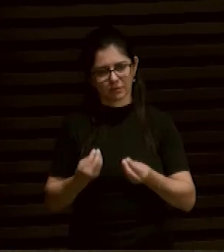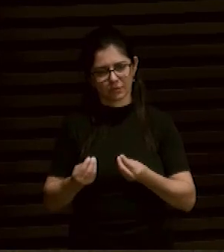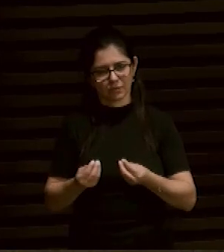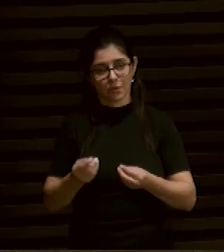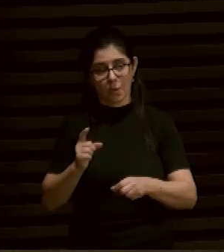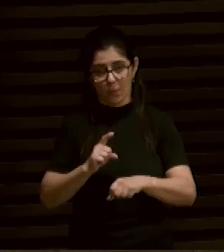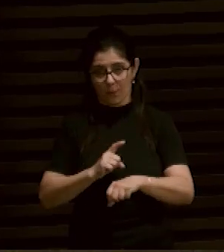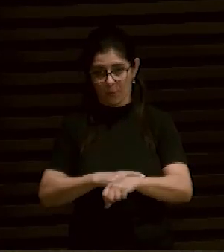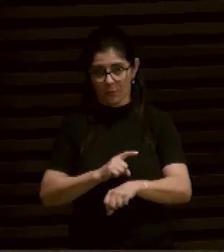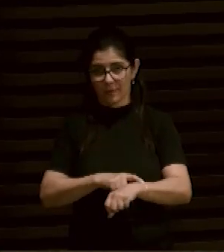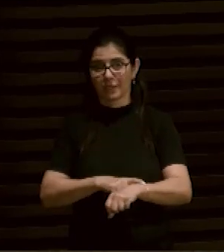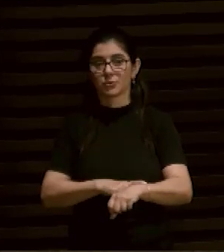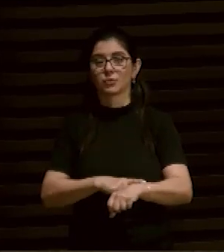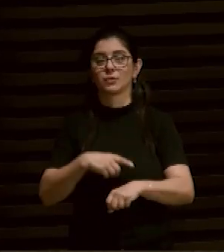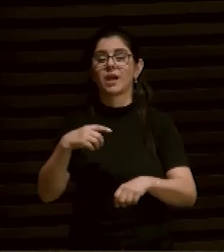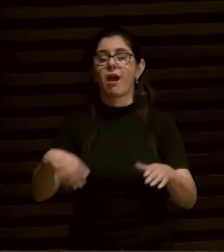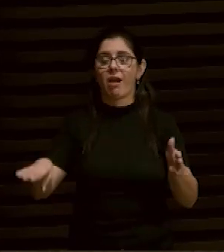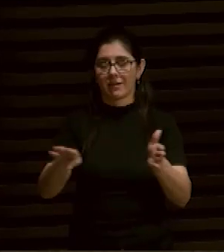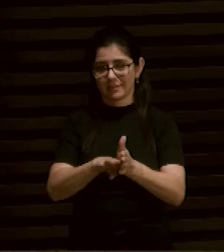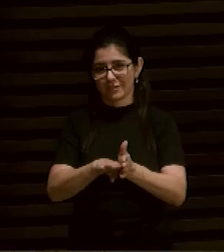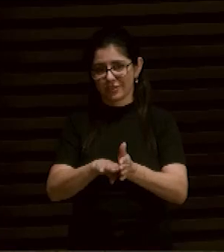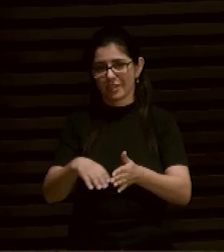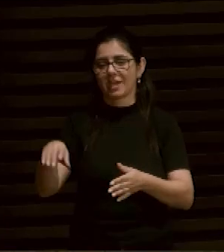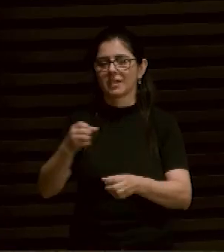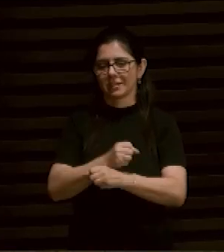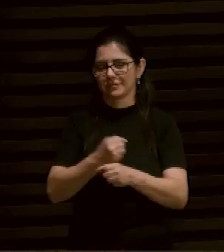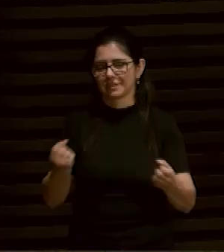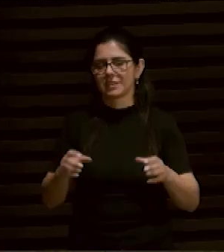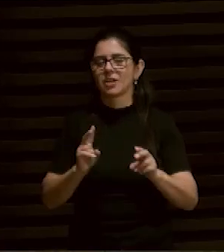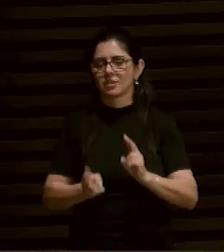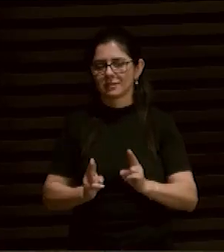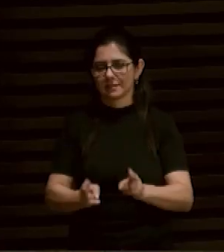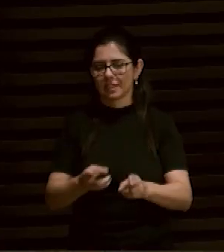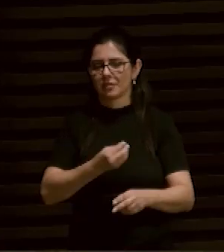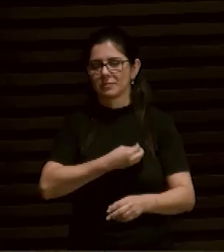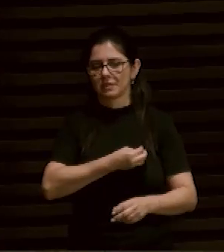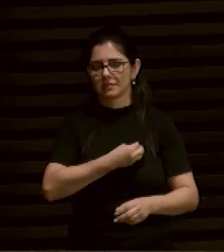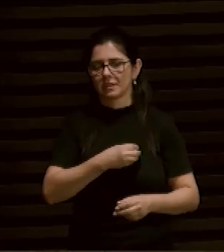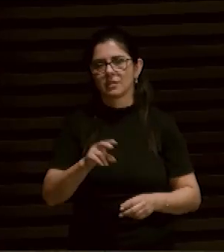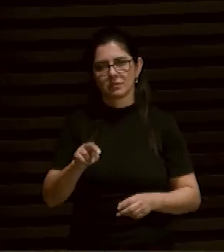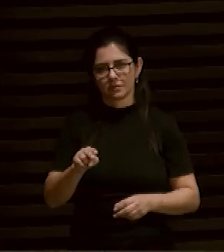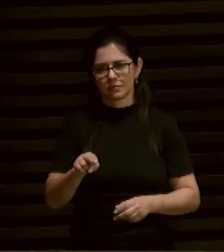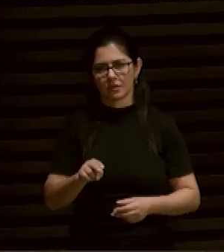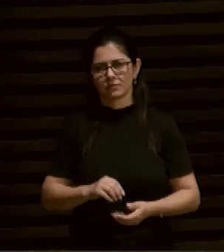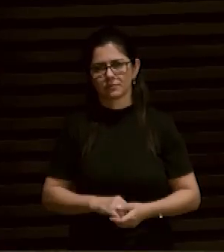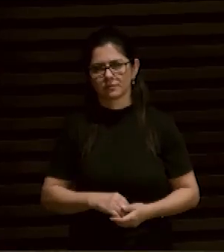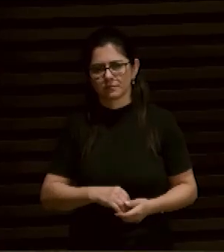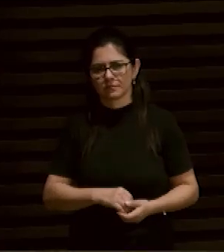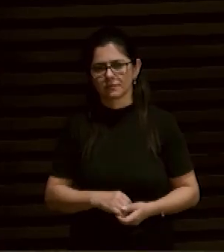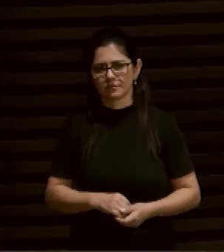quê? Porque se nós fôssemos deixados por nós mesmos, como vimos no começo da história, meus irmãos, nós nunca